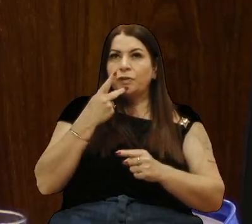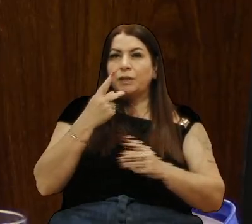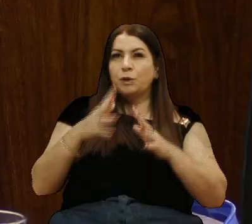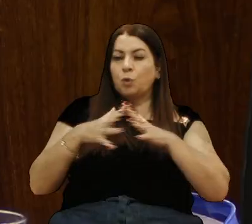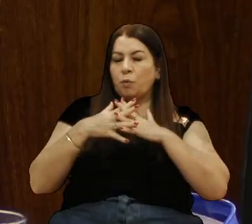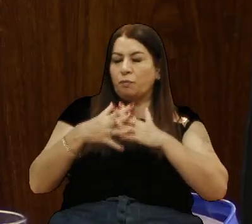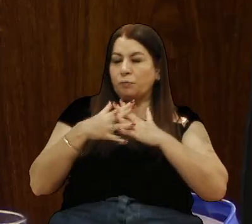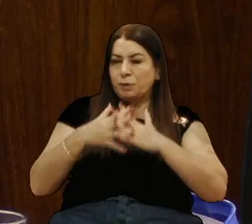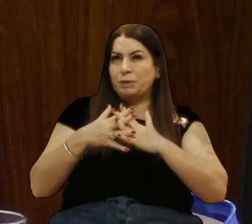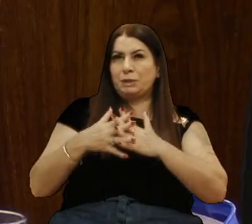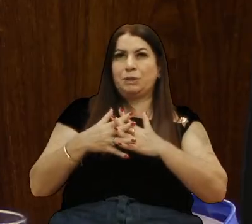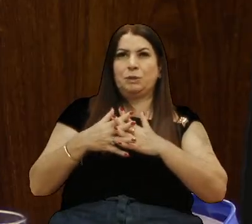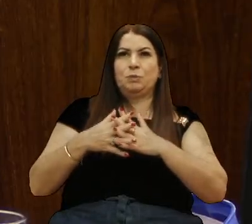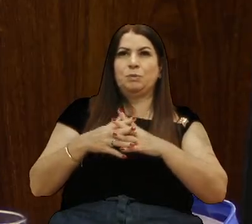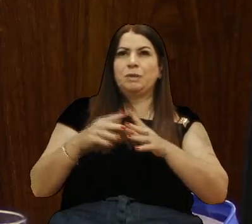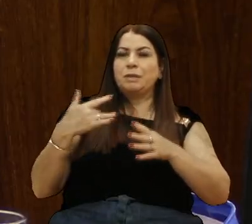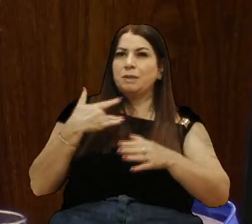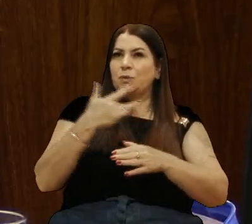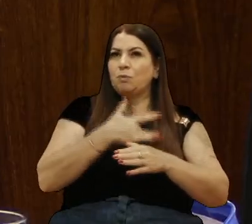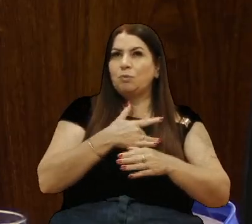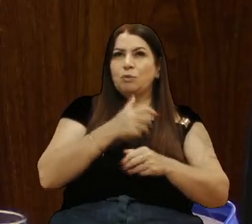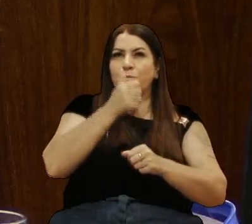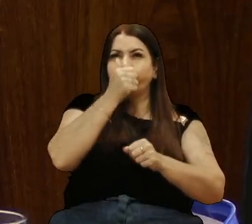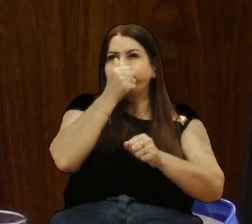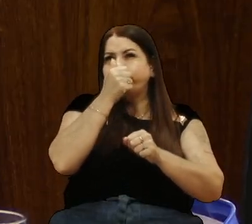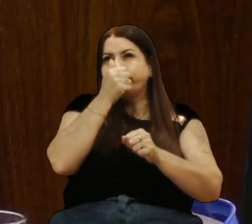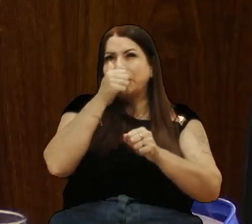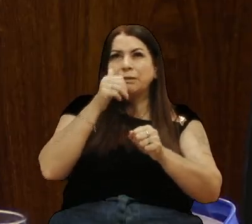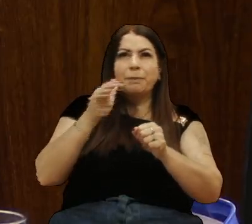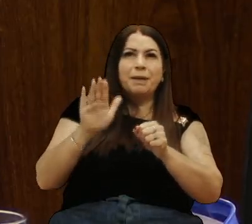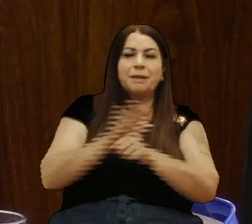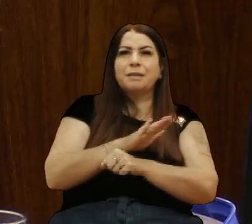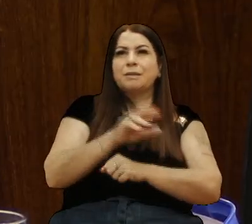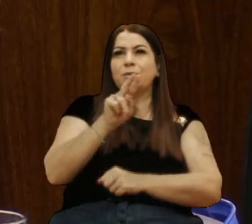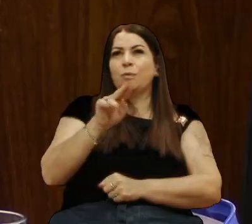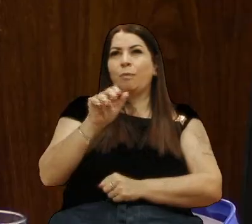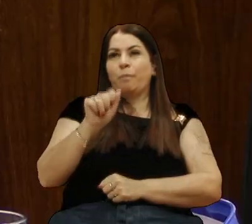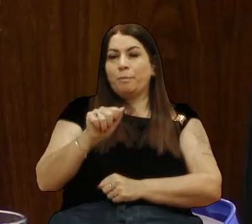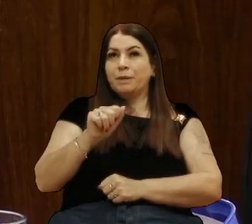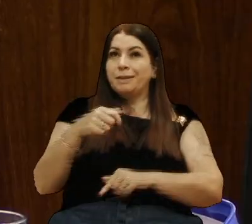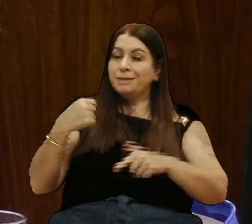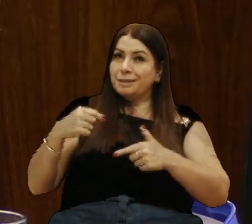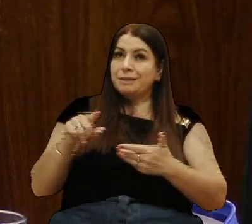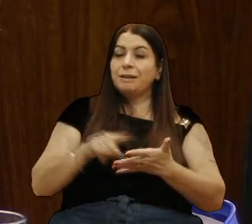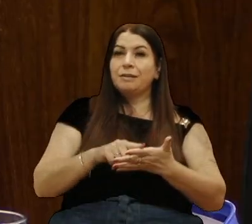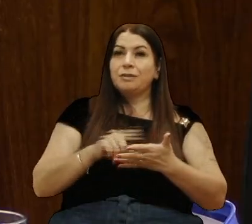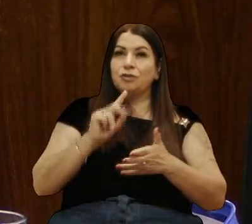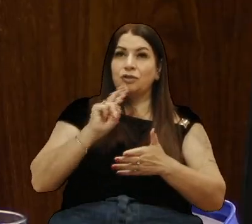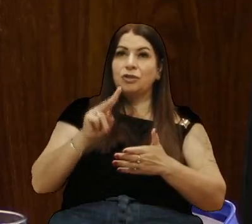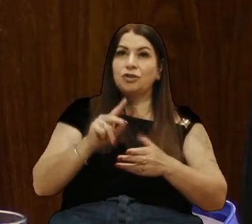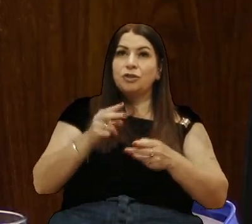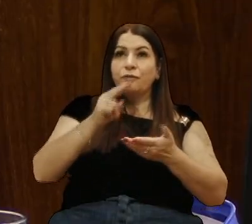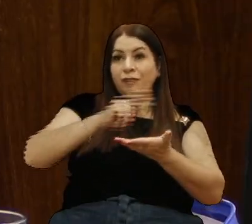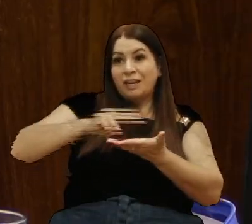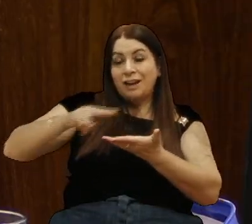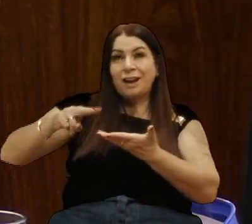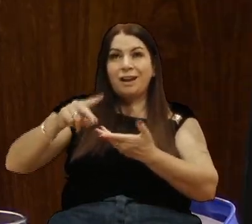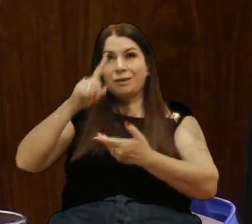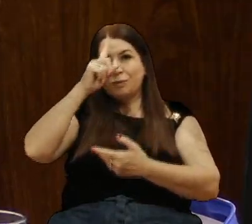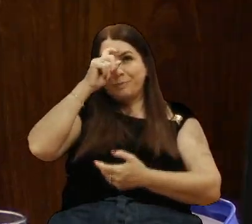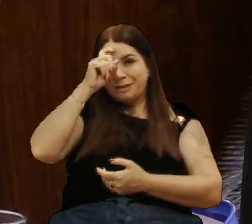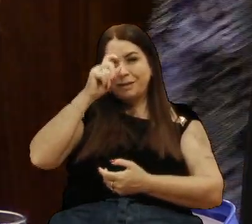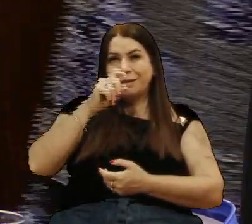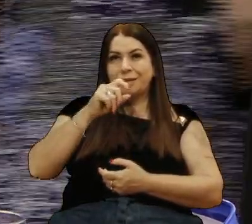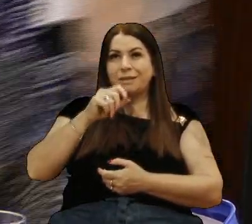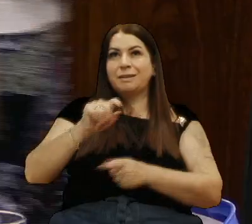da saúde, na superlotação das UPAs, na necessidade grande das pessoas precisarem de internação, precisarem